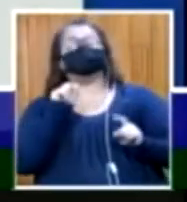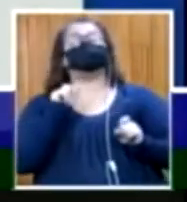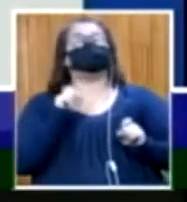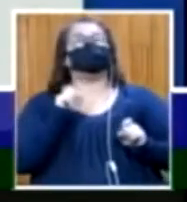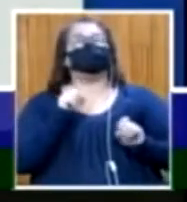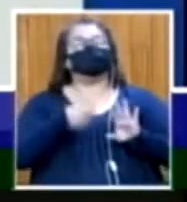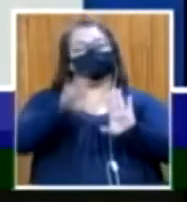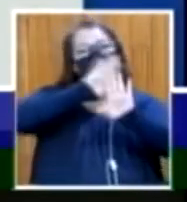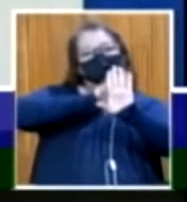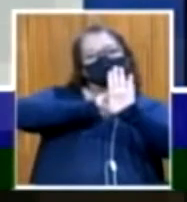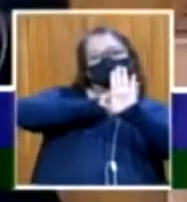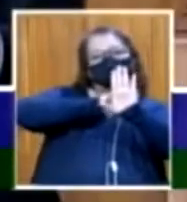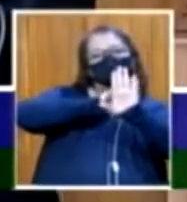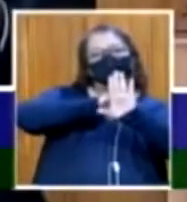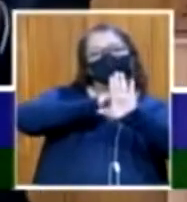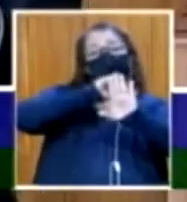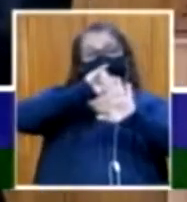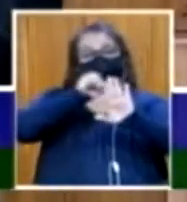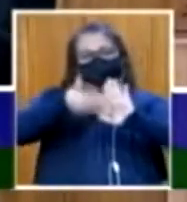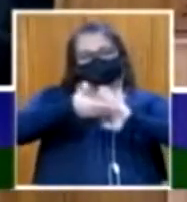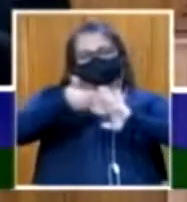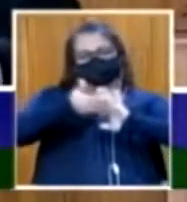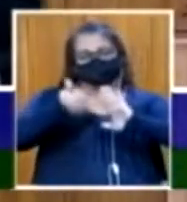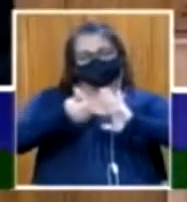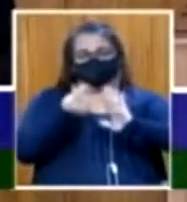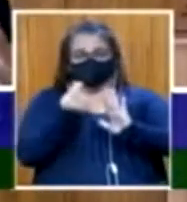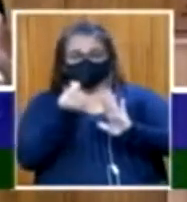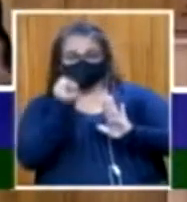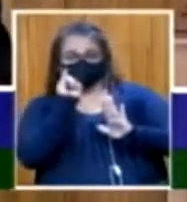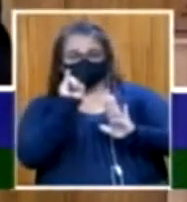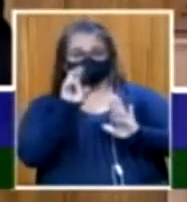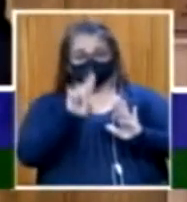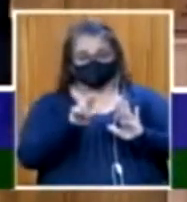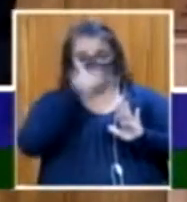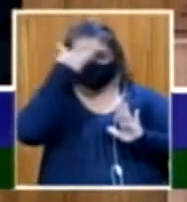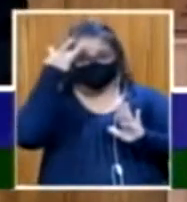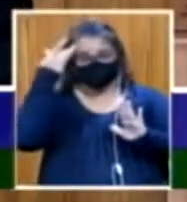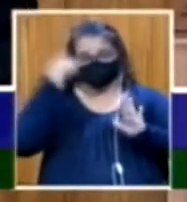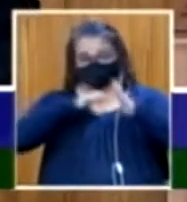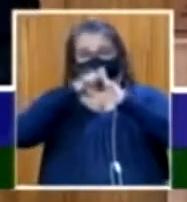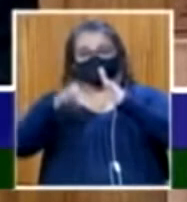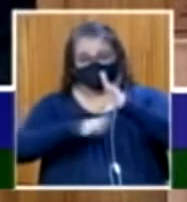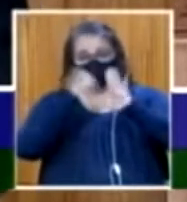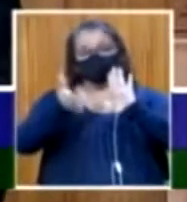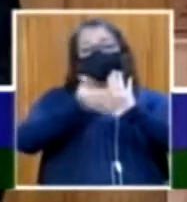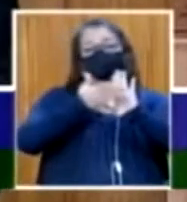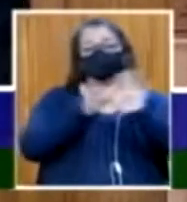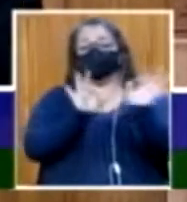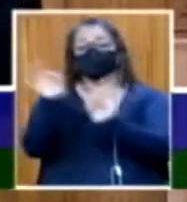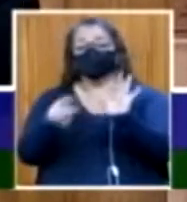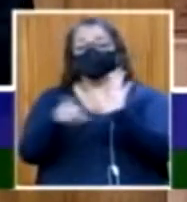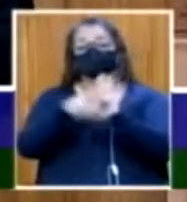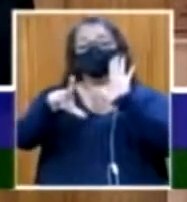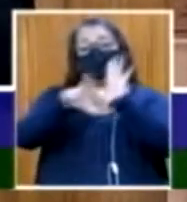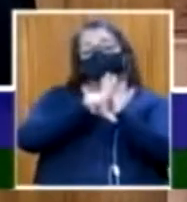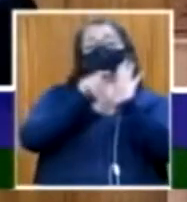disso. Quando se reduz o imposto de renda da pessoa jurídica, há uma proposta nesse projeto de lei de